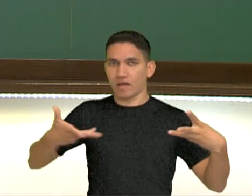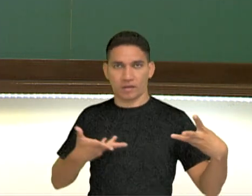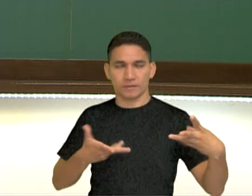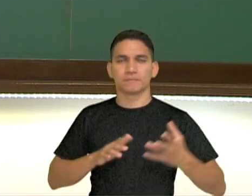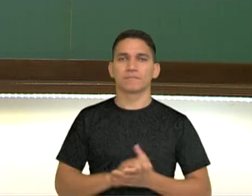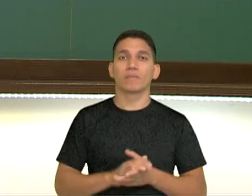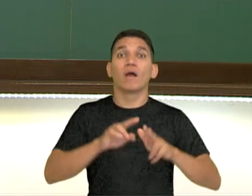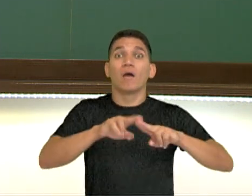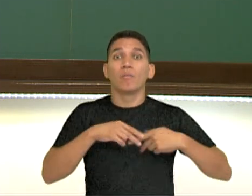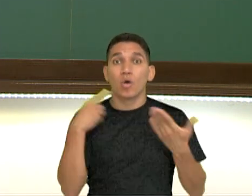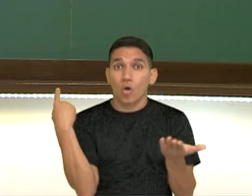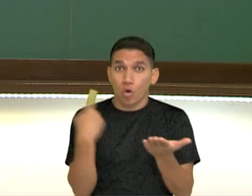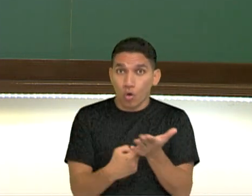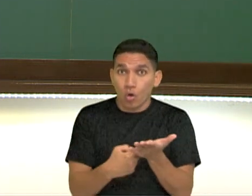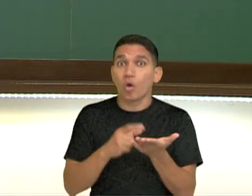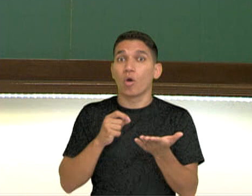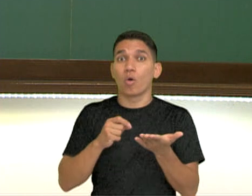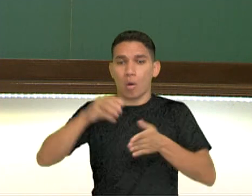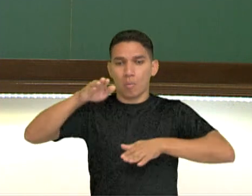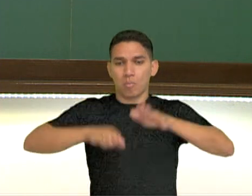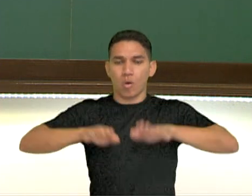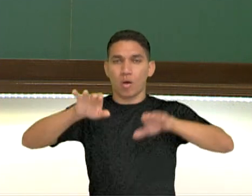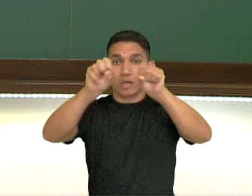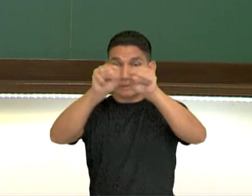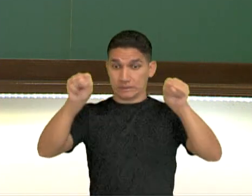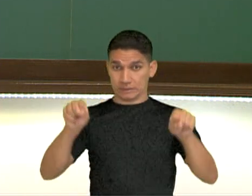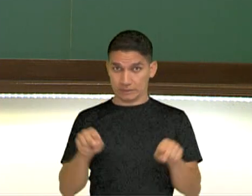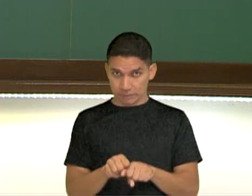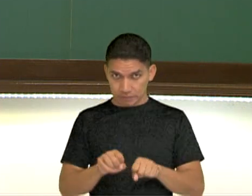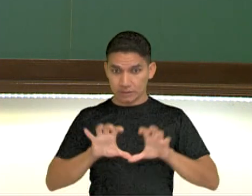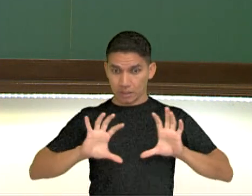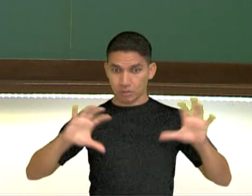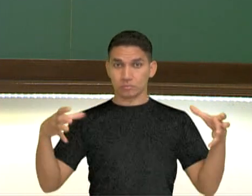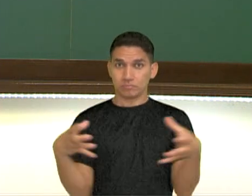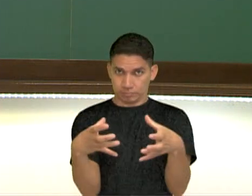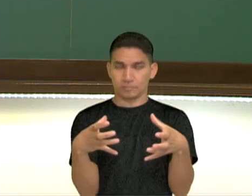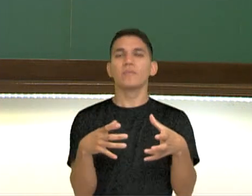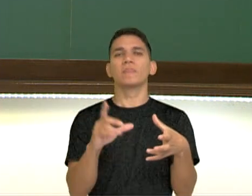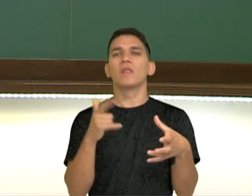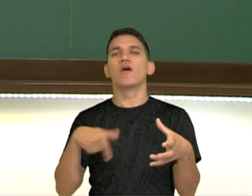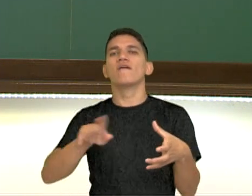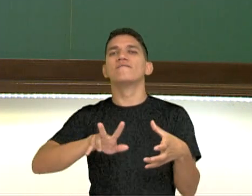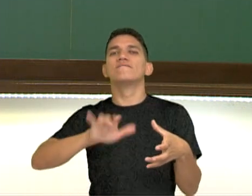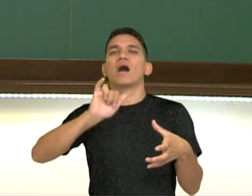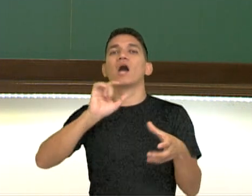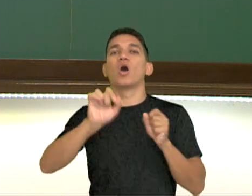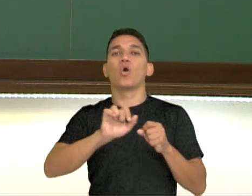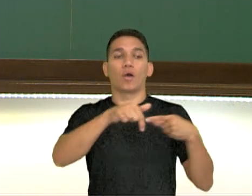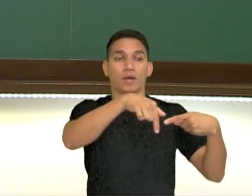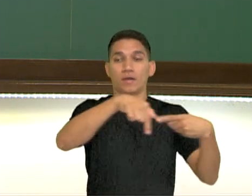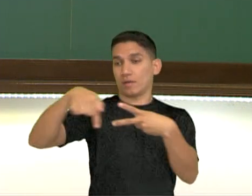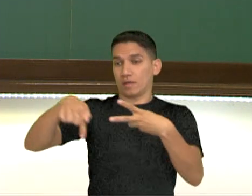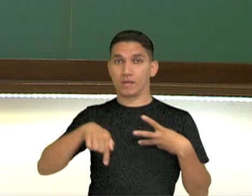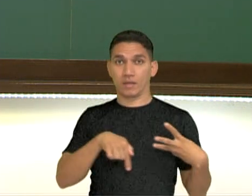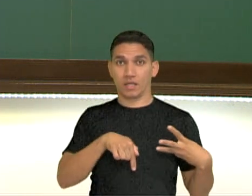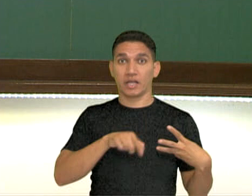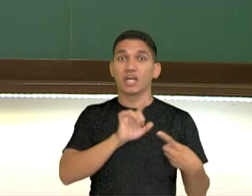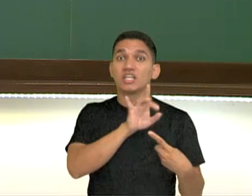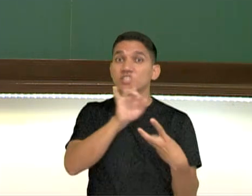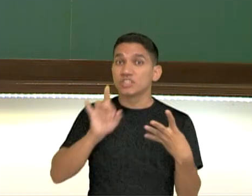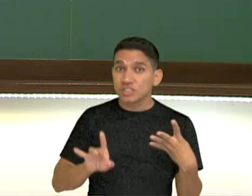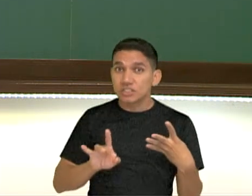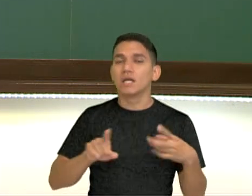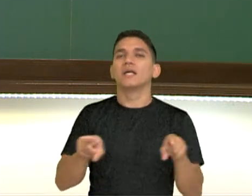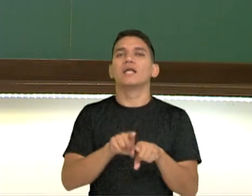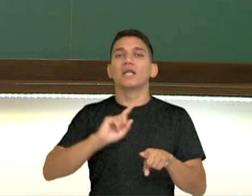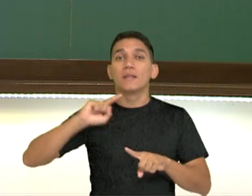a quantidade de movimento de um sistema, como a gente diz, nós vamos calcular a quantidade de movimento individual de cada corpo e fazer